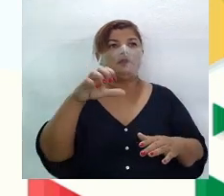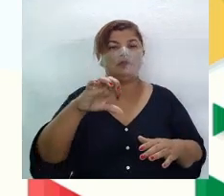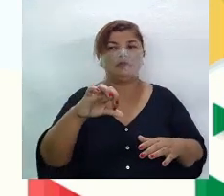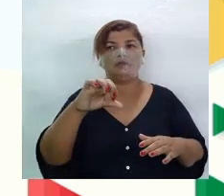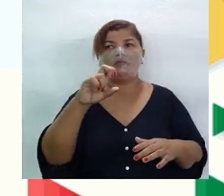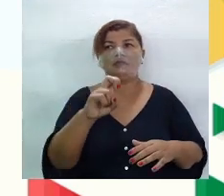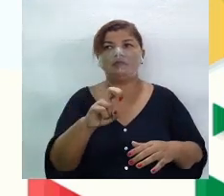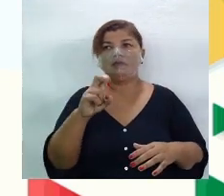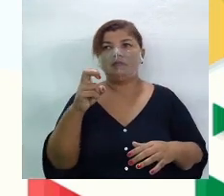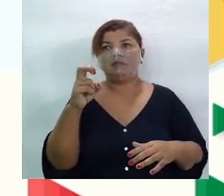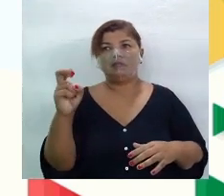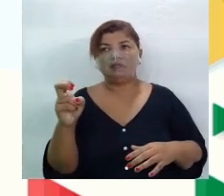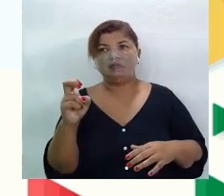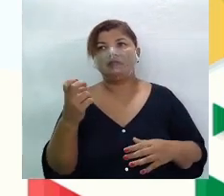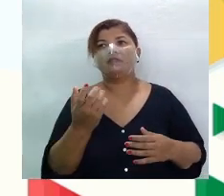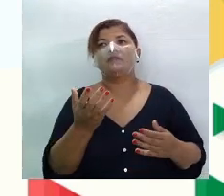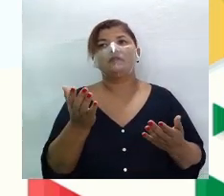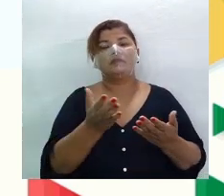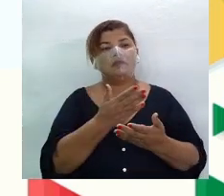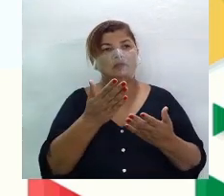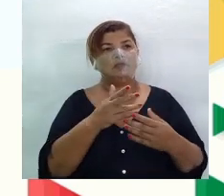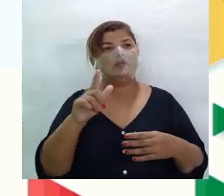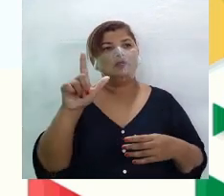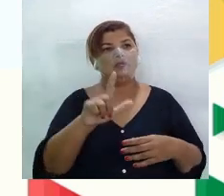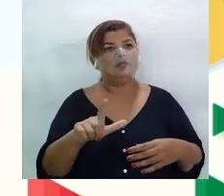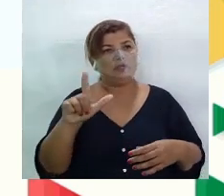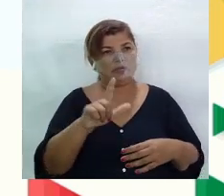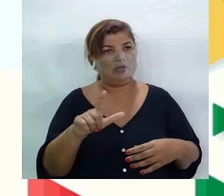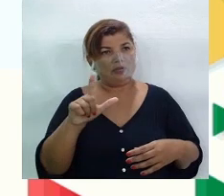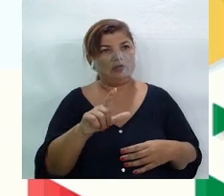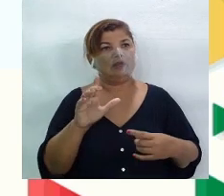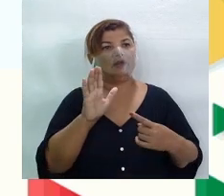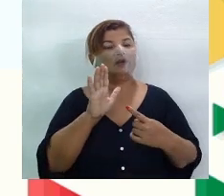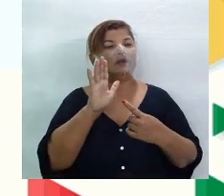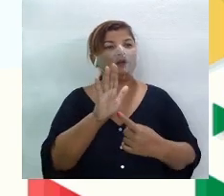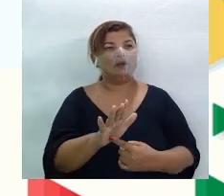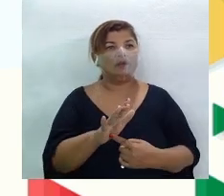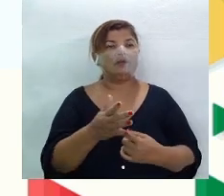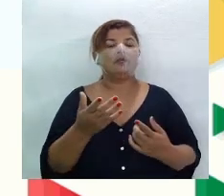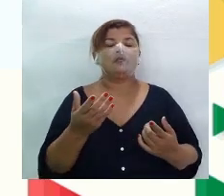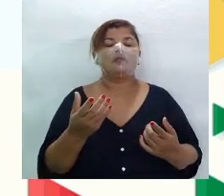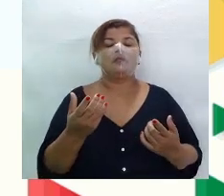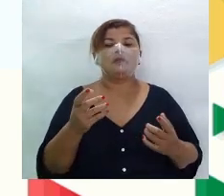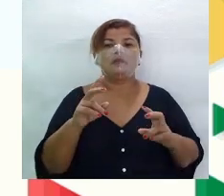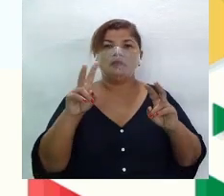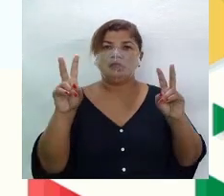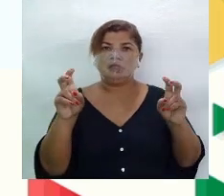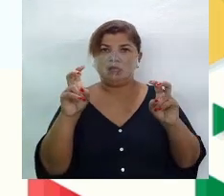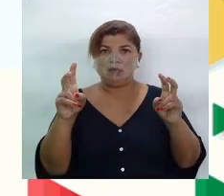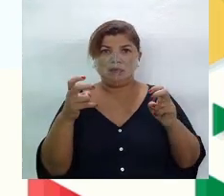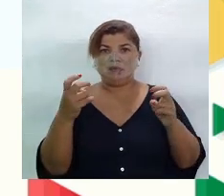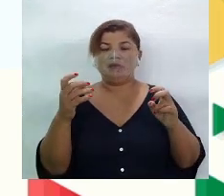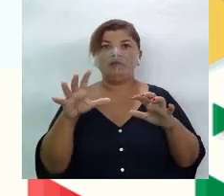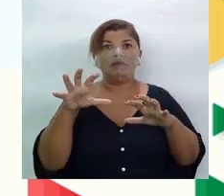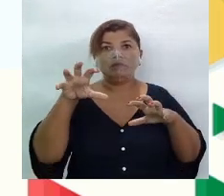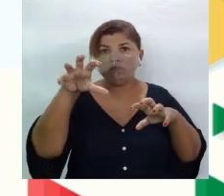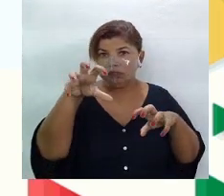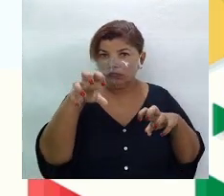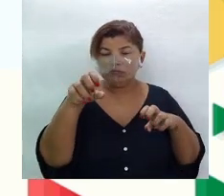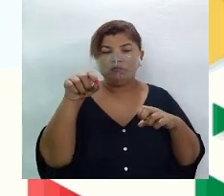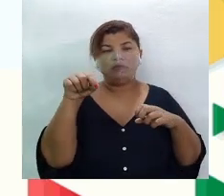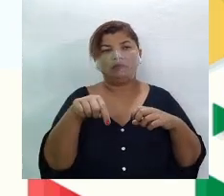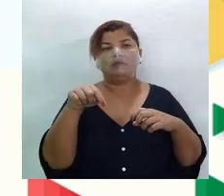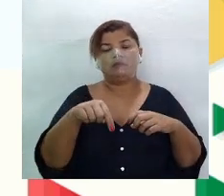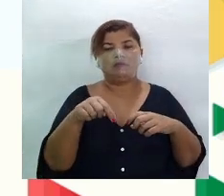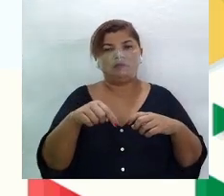1955. É uma obra literária dedicada inteiramente ao tema do sobrenatural ou sobrenormal no passado da cidade. Trata-se de um livro